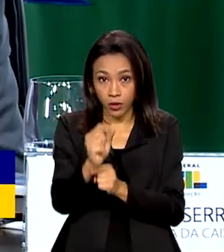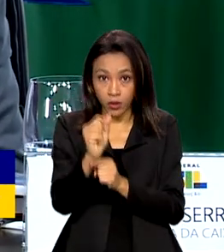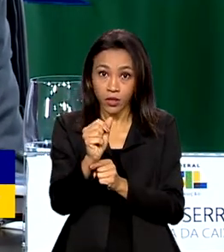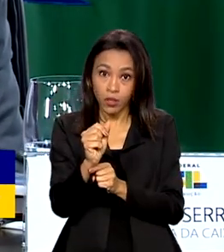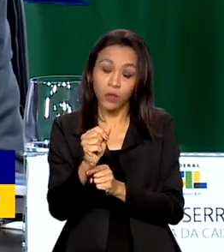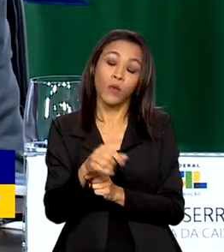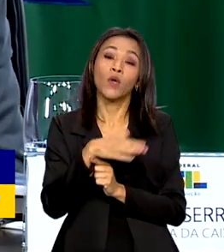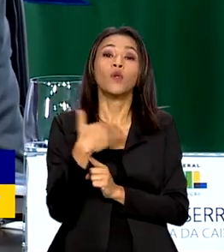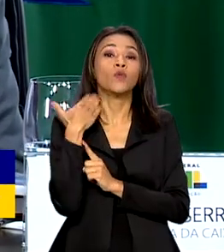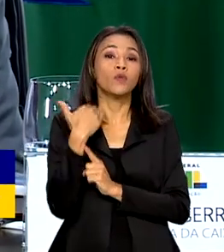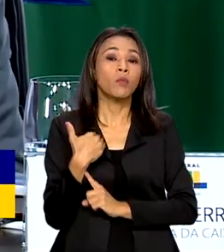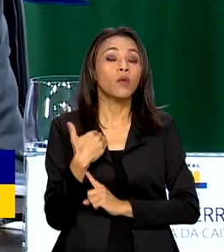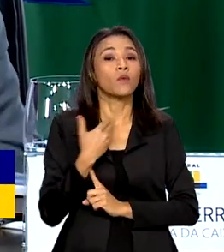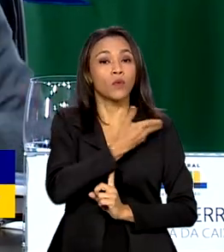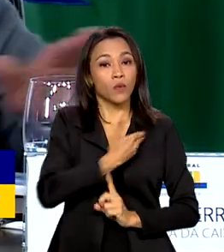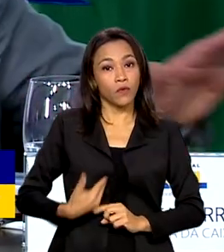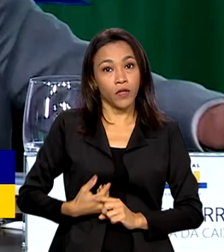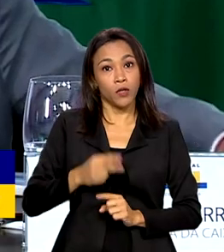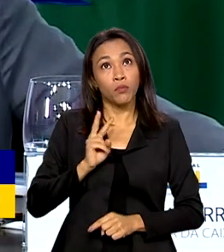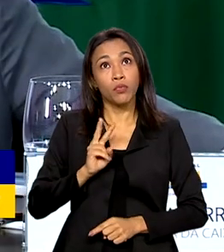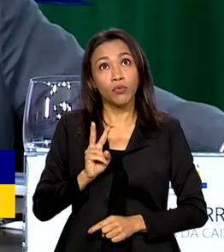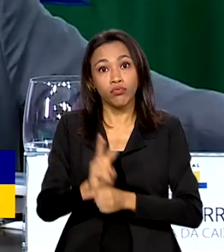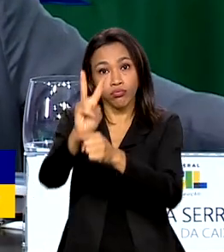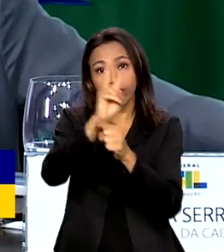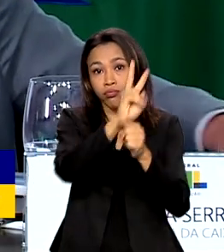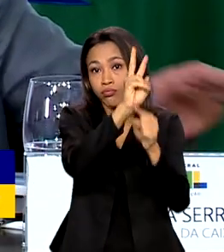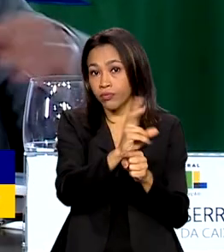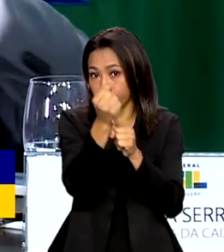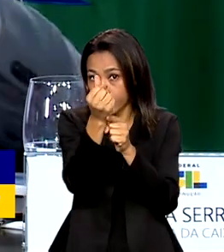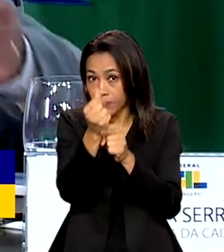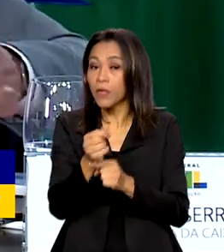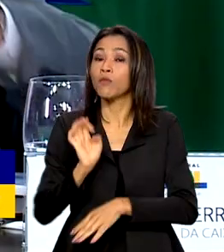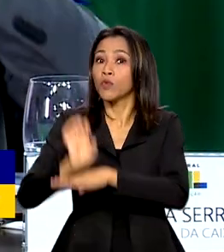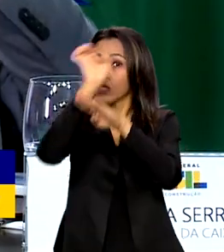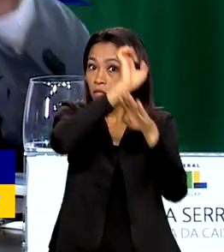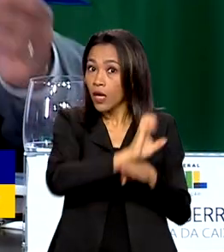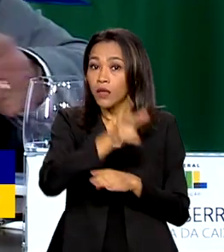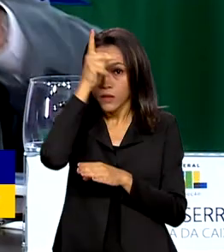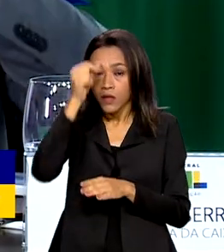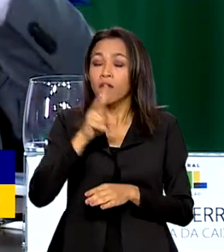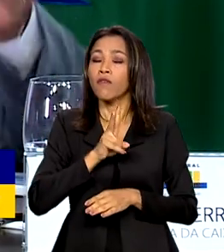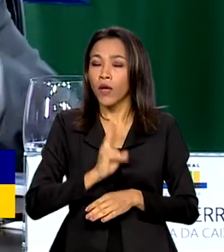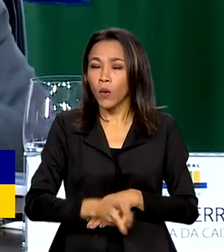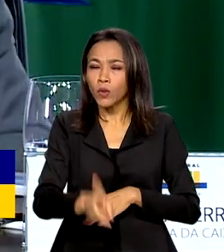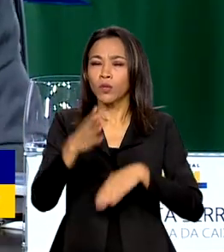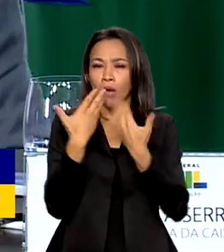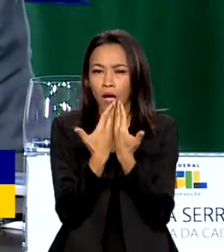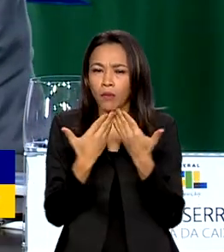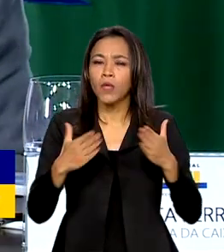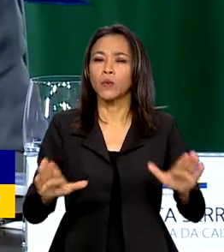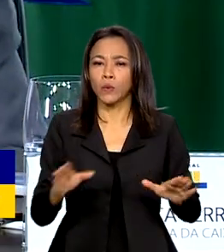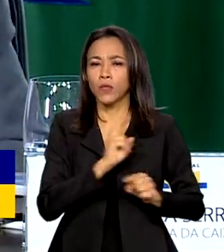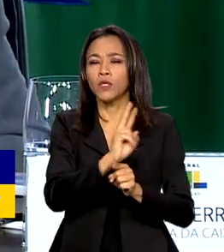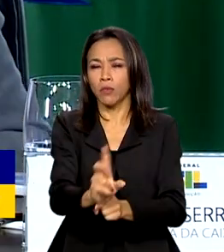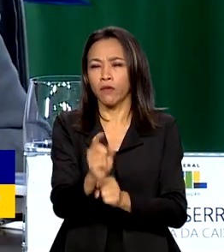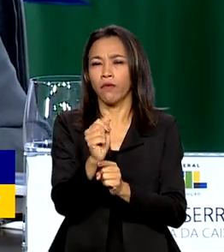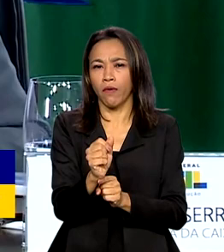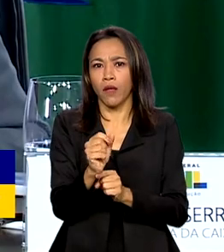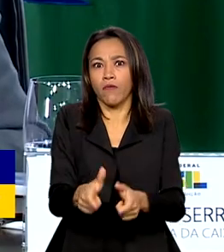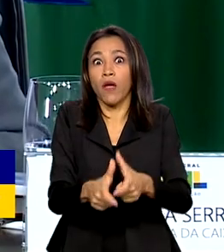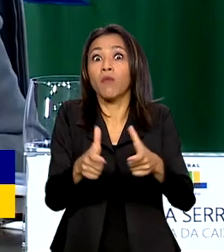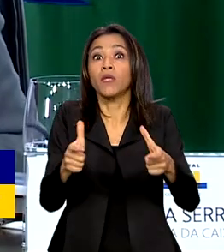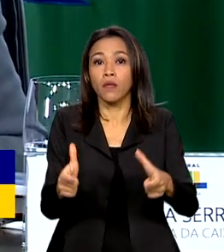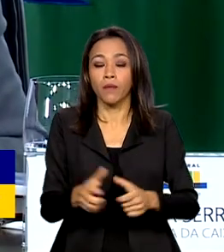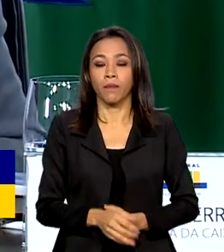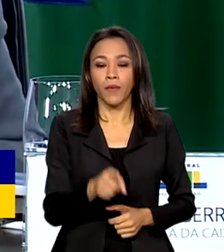estados e municípios e adiantou que a política de abertura de crédito continuará a ser ampliada. Esse mês ainda